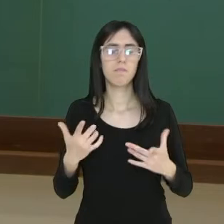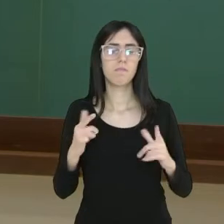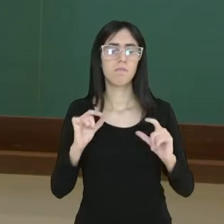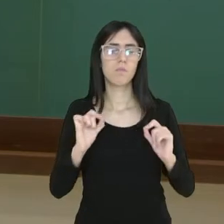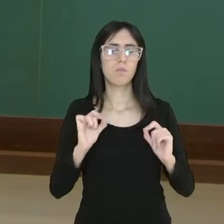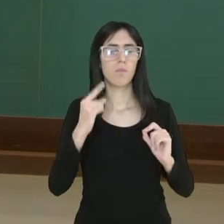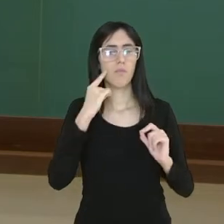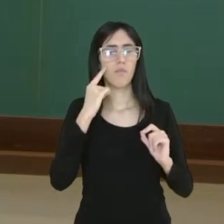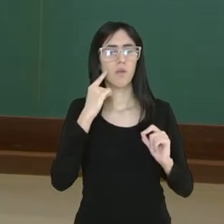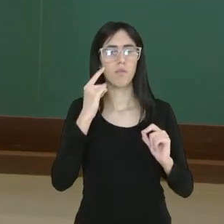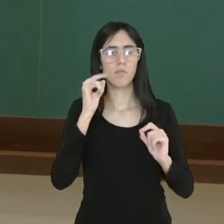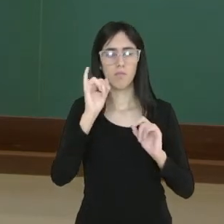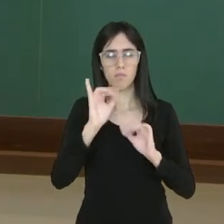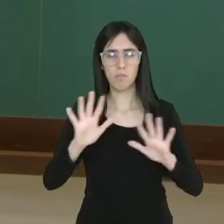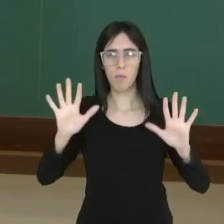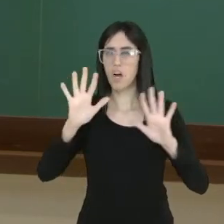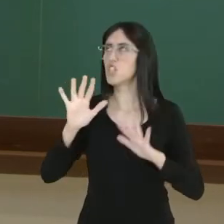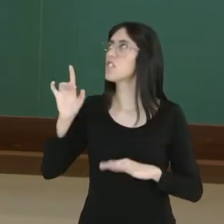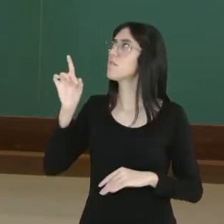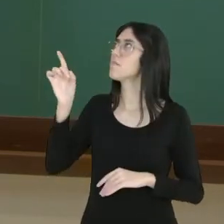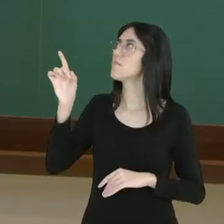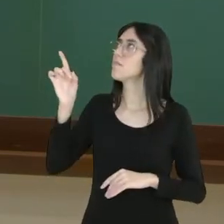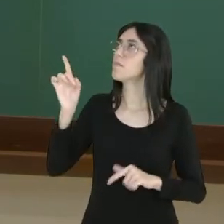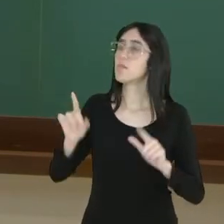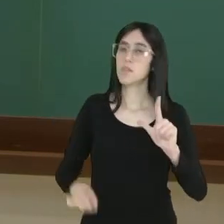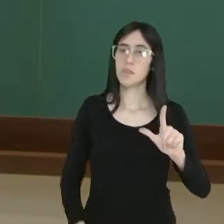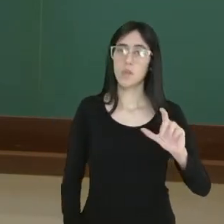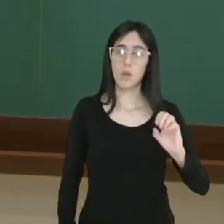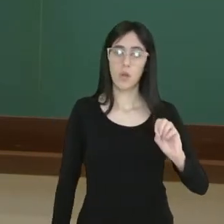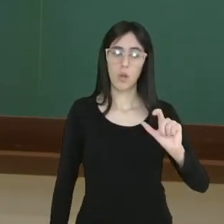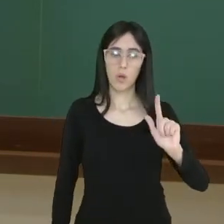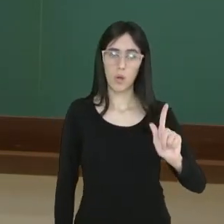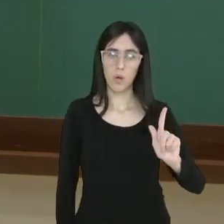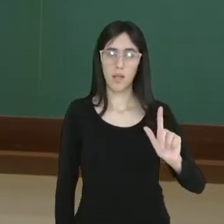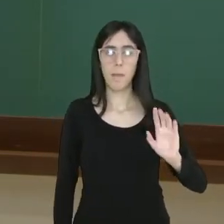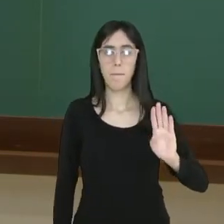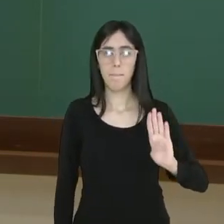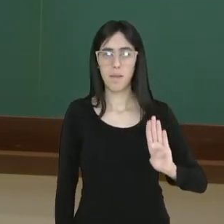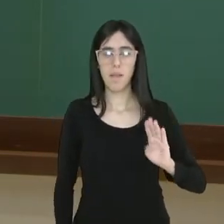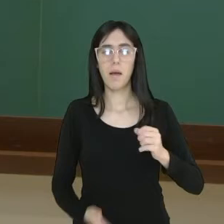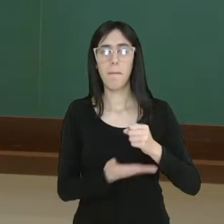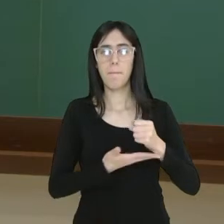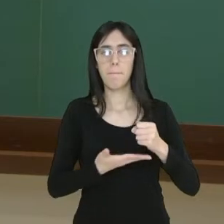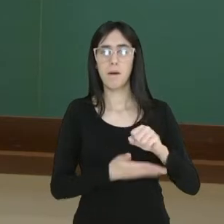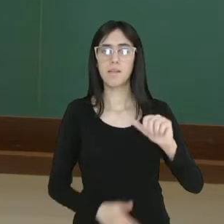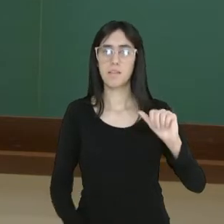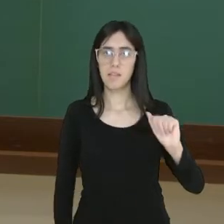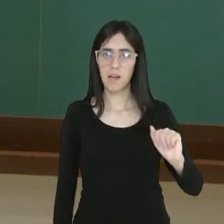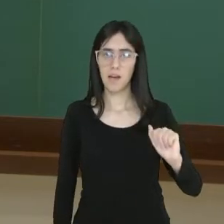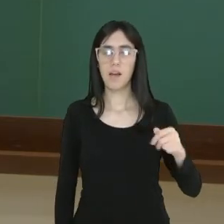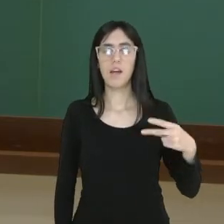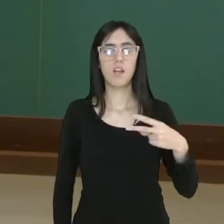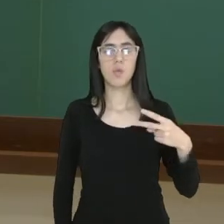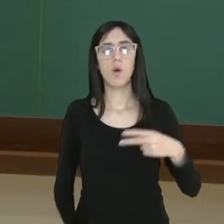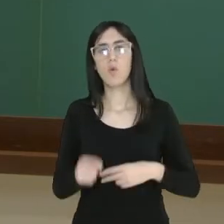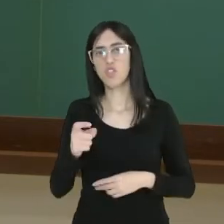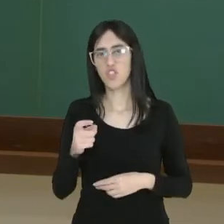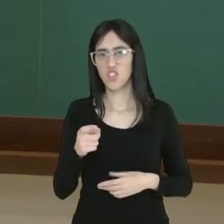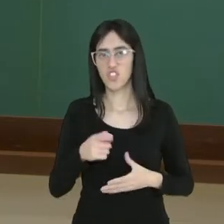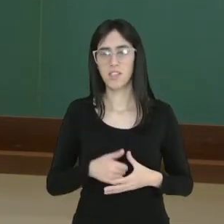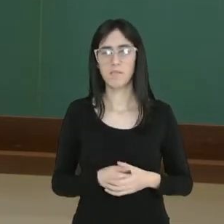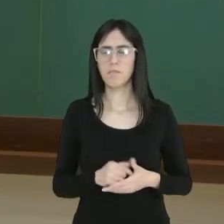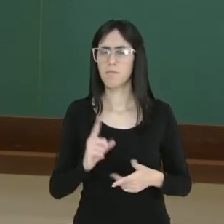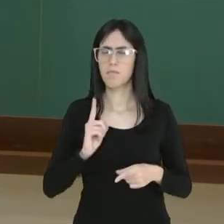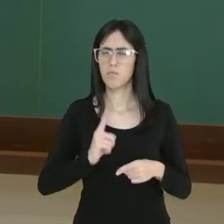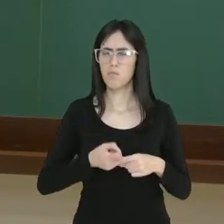simbólica, logaritmo, logaritmo de B na base A é igual a x. Por